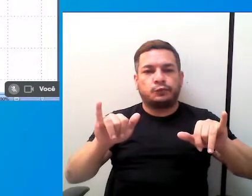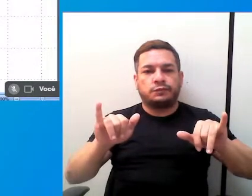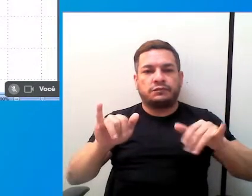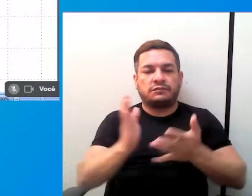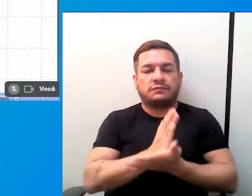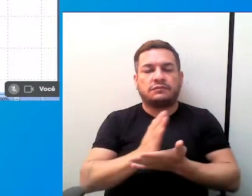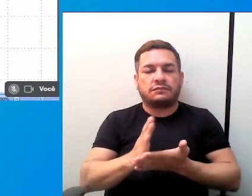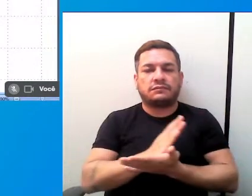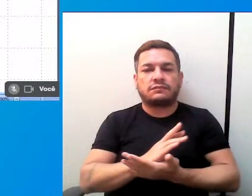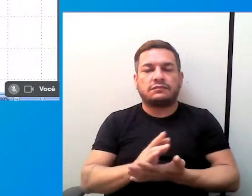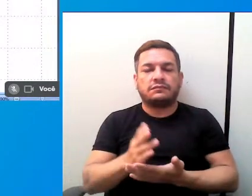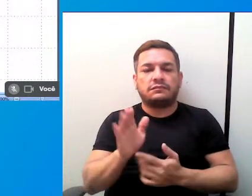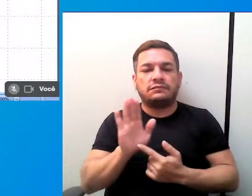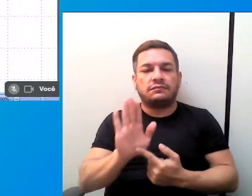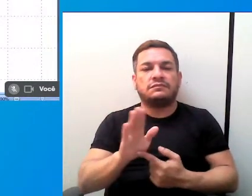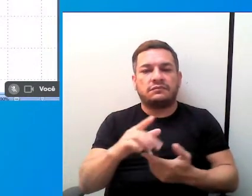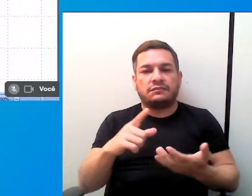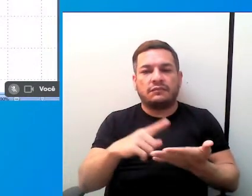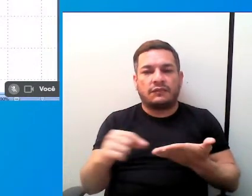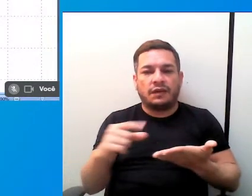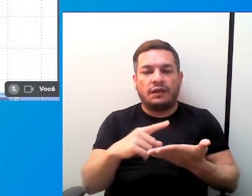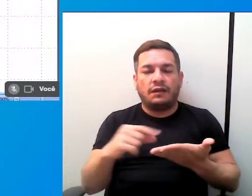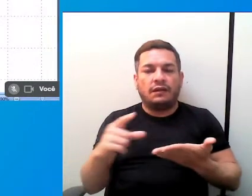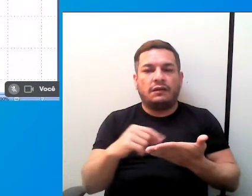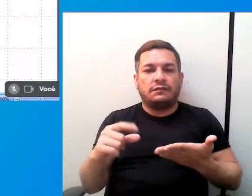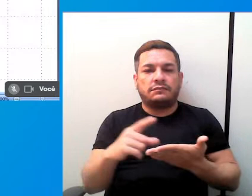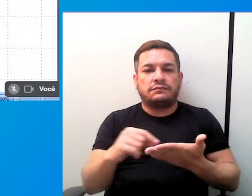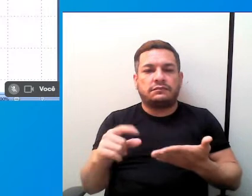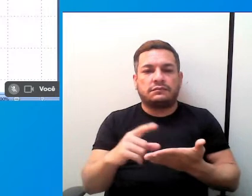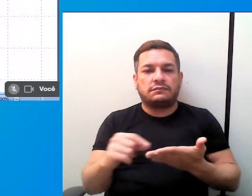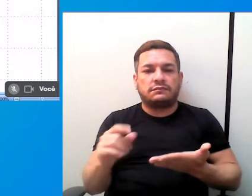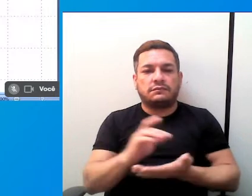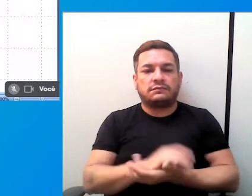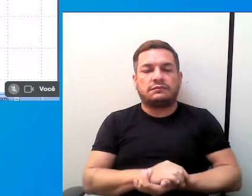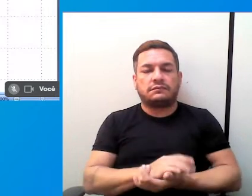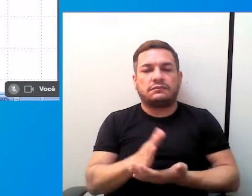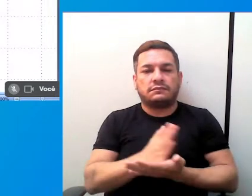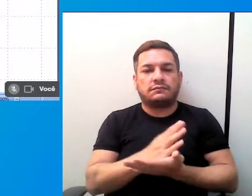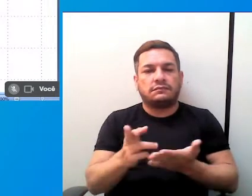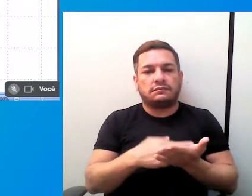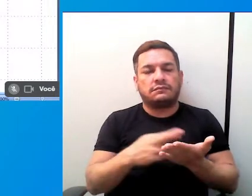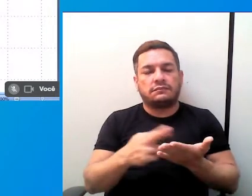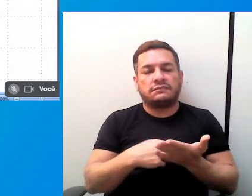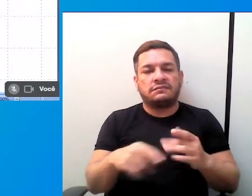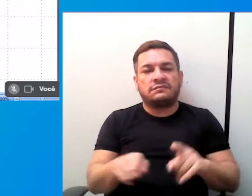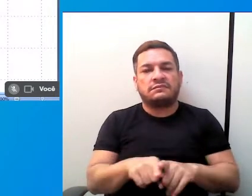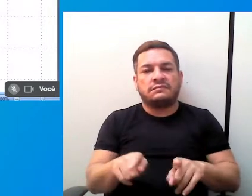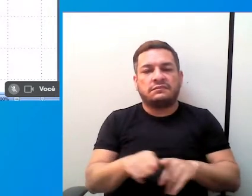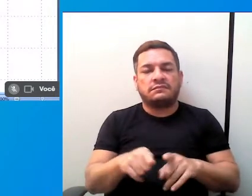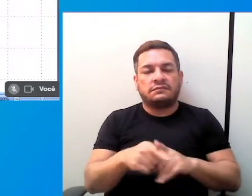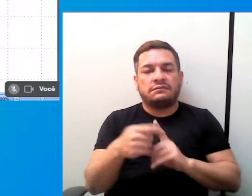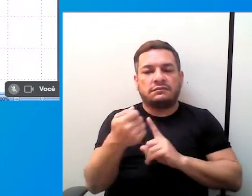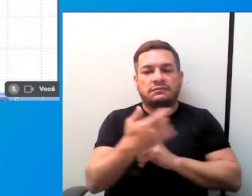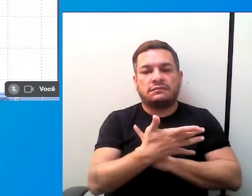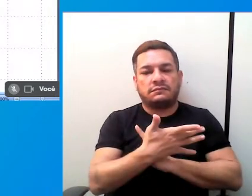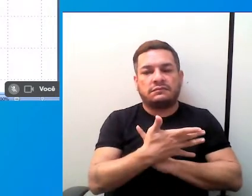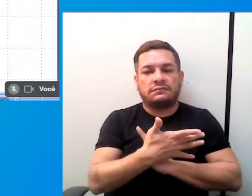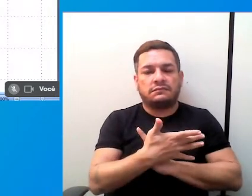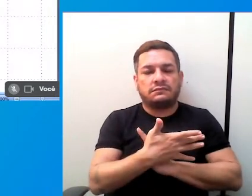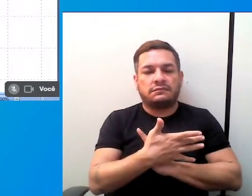de alguns resultados, alguns artigos com esses resultados, tá? Algumas revistas aceitam de extensão,